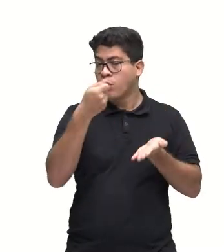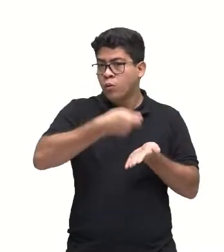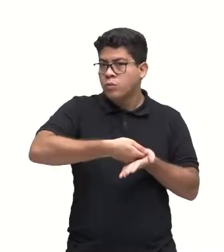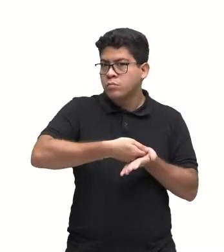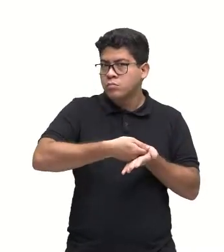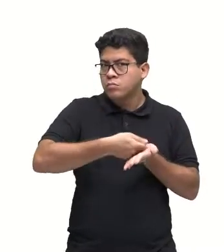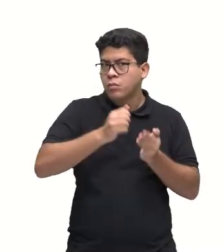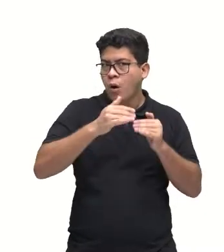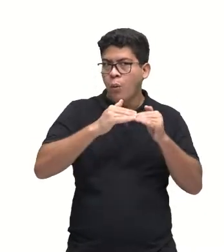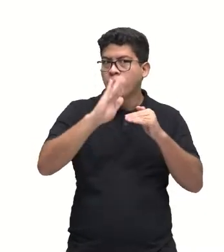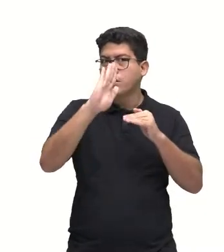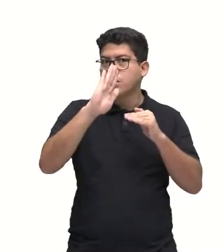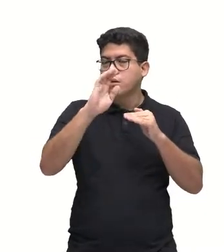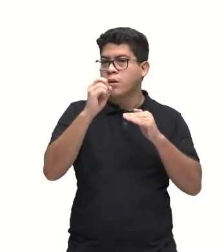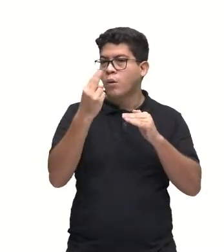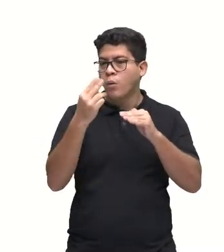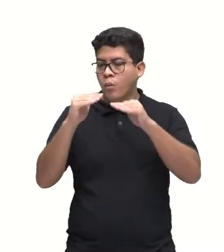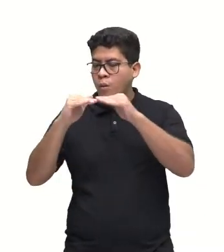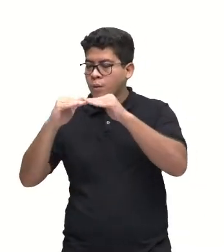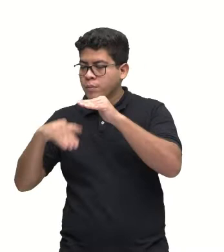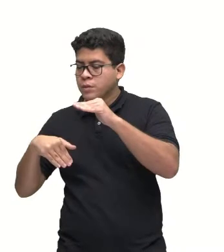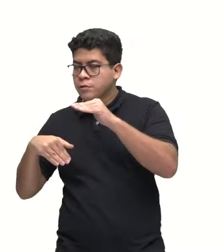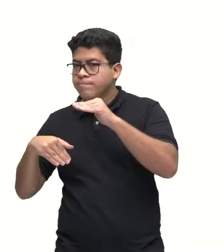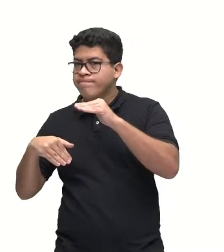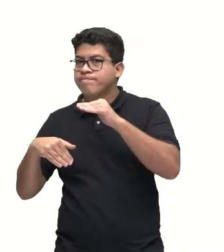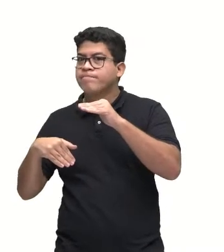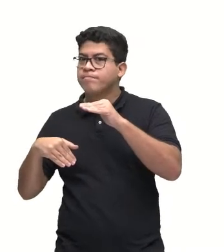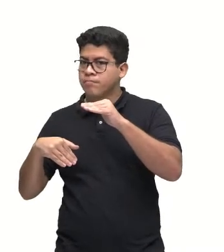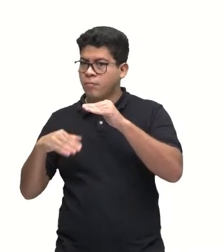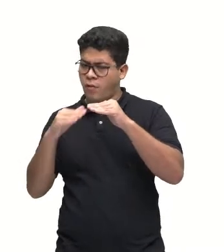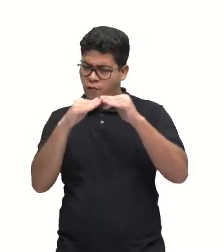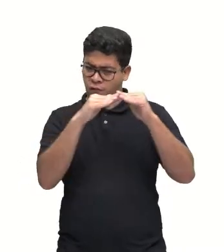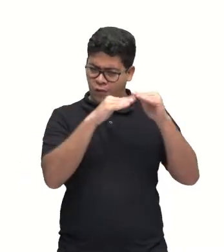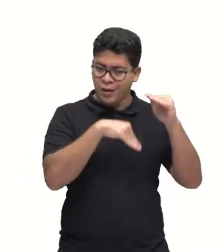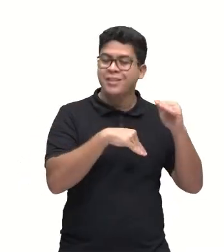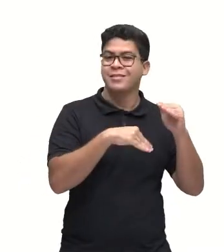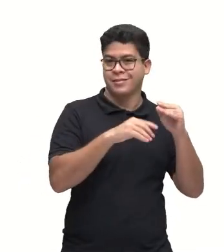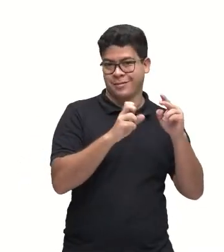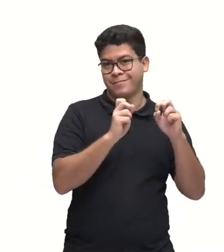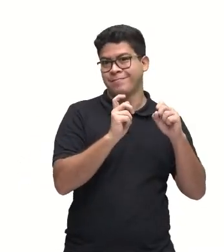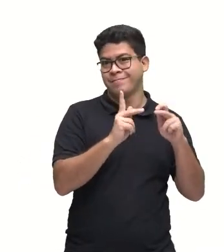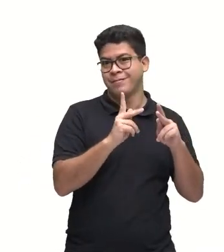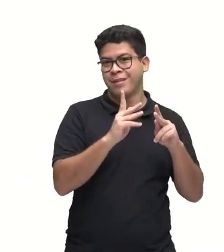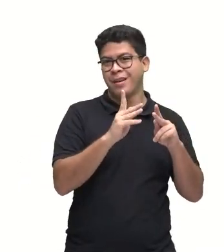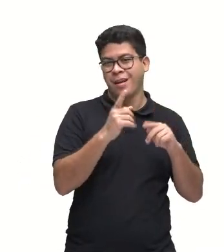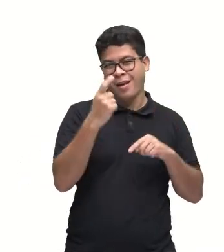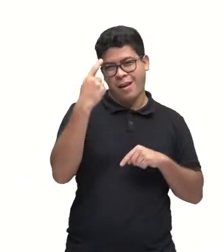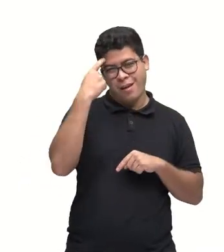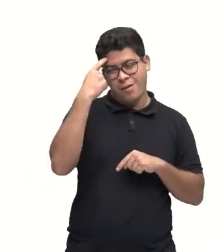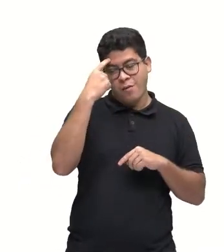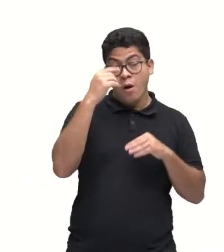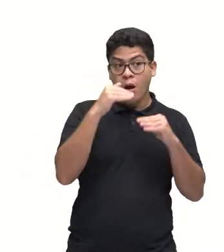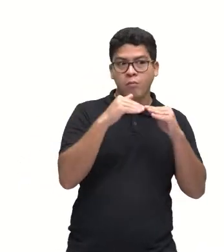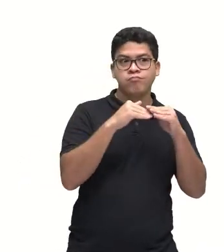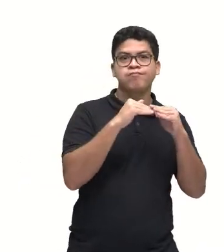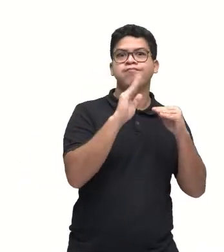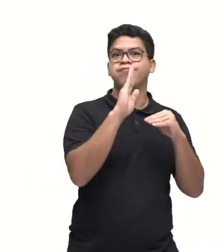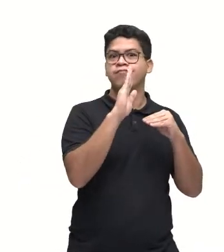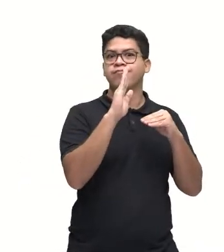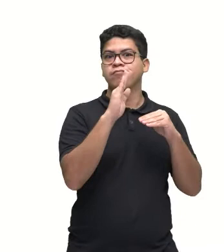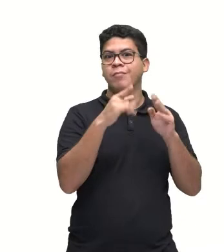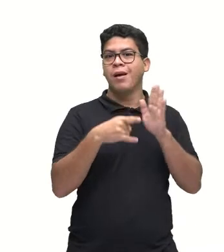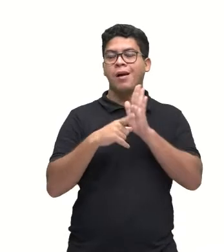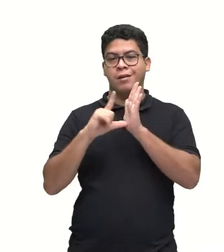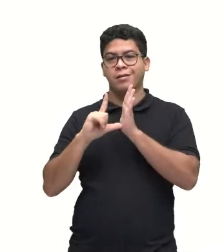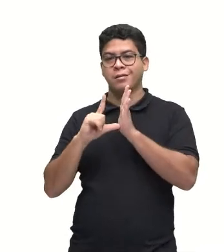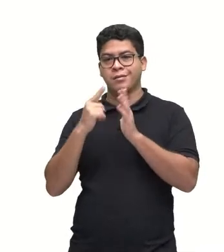custo? O custo ele teria que diminuir também. Só que o custo a gente viu que está aumentando. Então, a gente